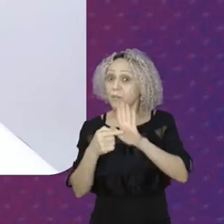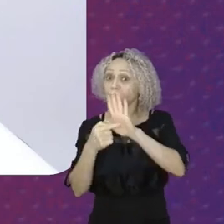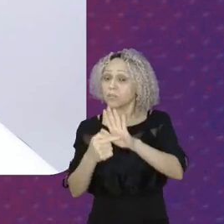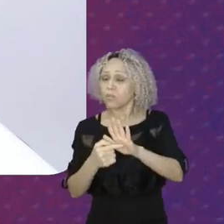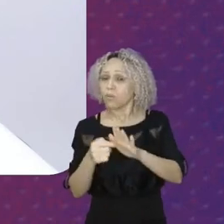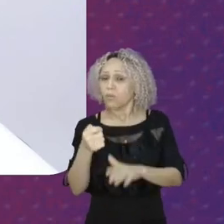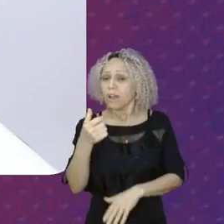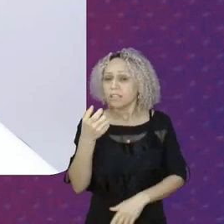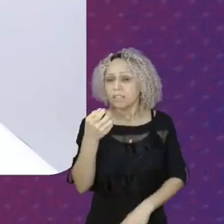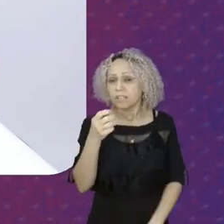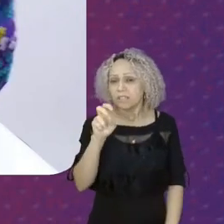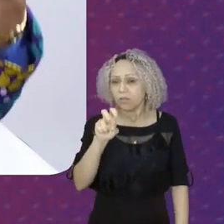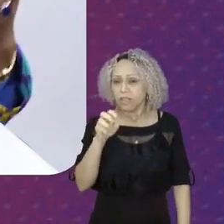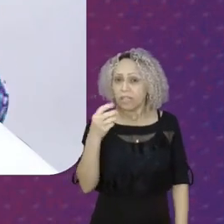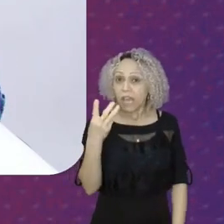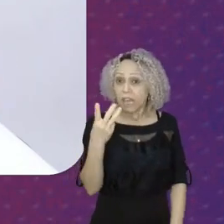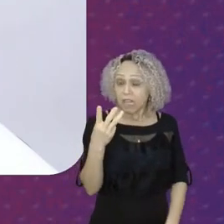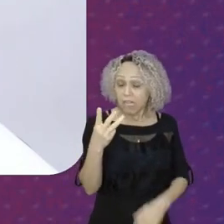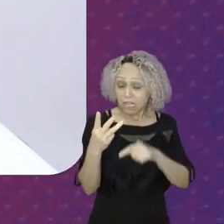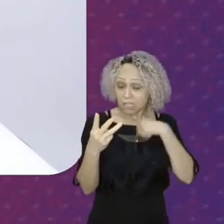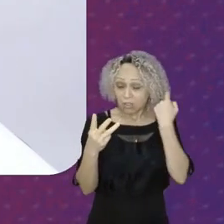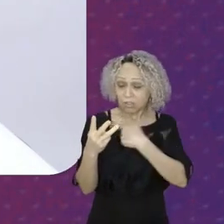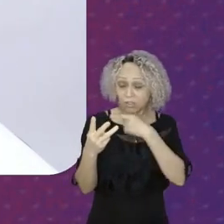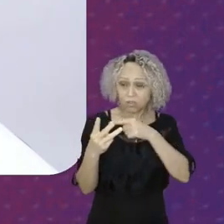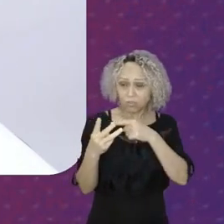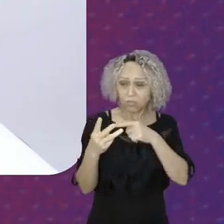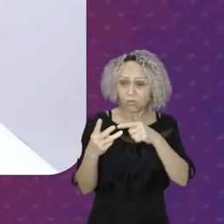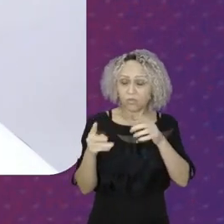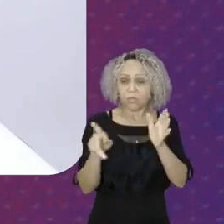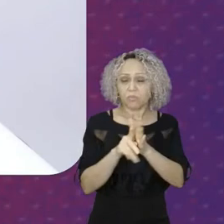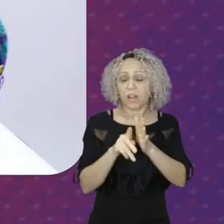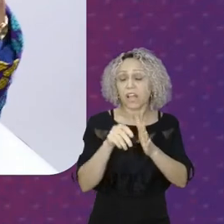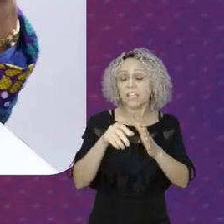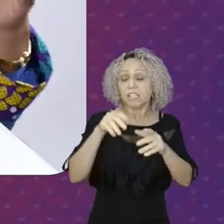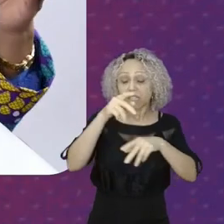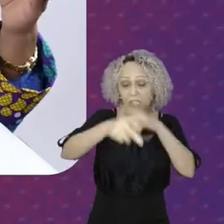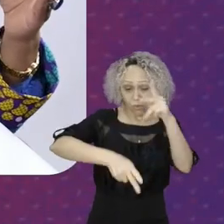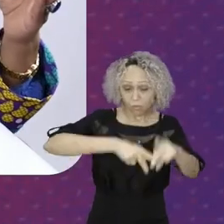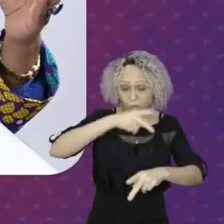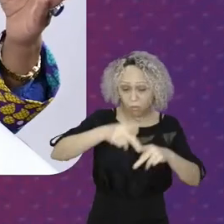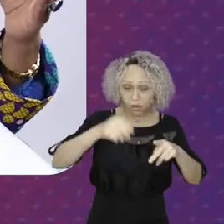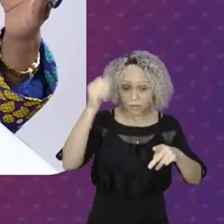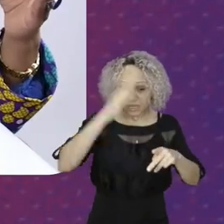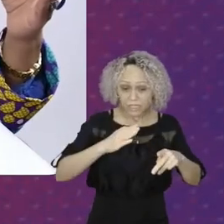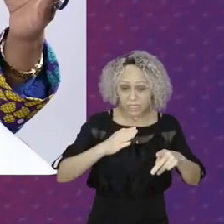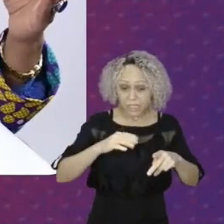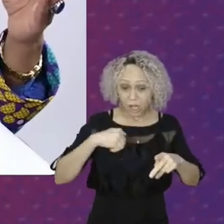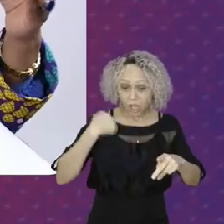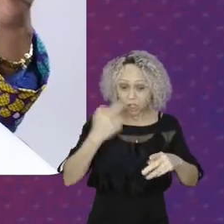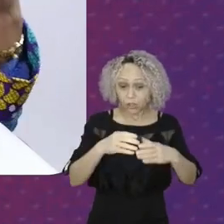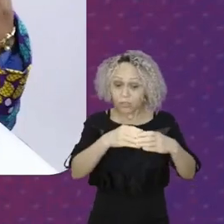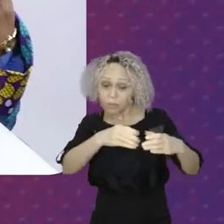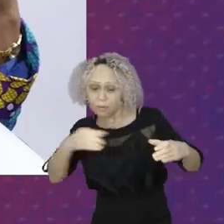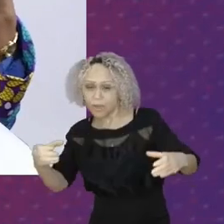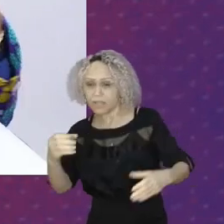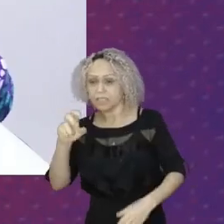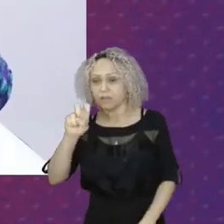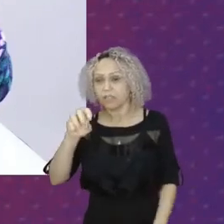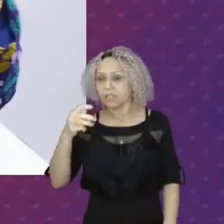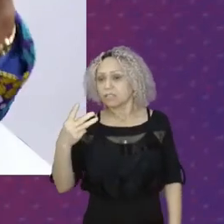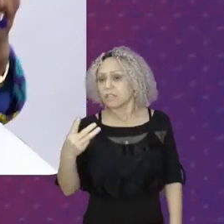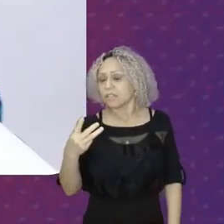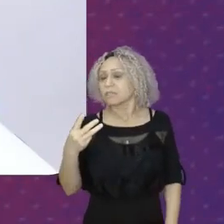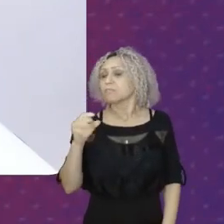né? Então, é isso que nós precisamos mudar, né? Nós precisamos, os espaços de poder,